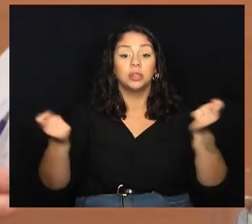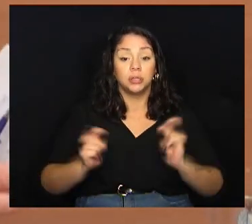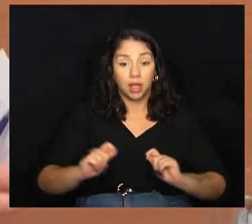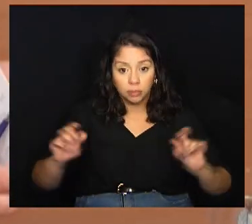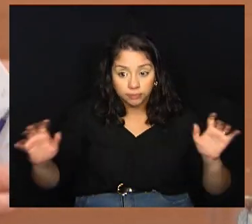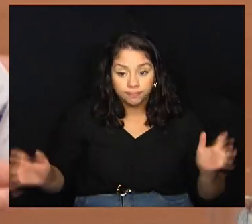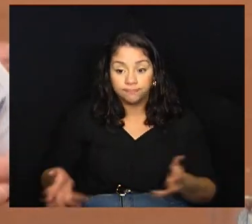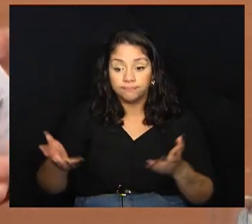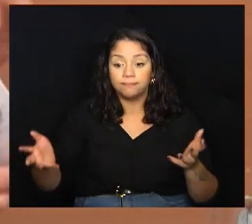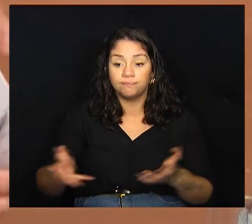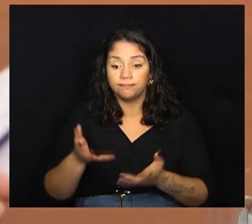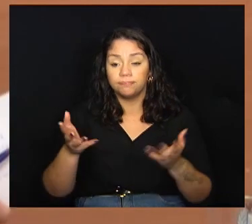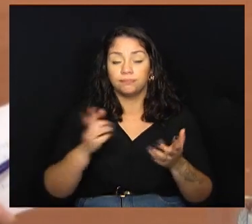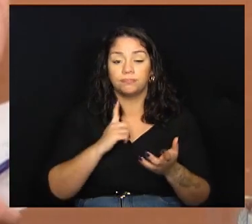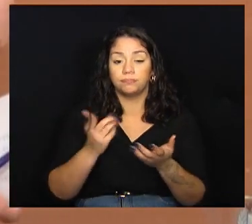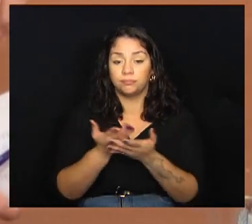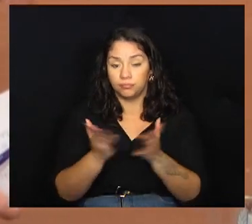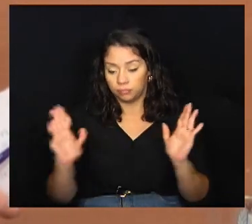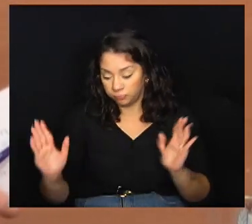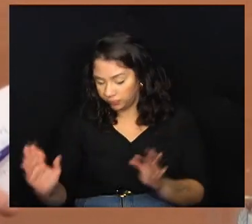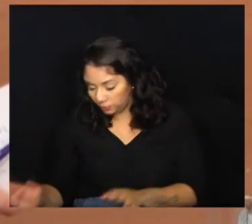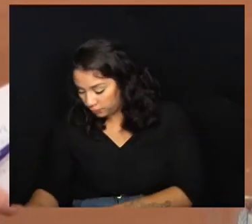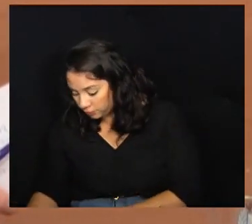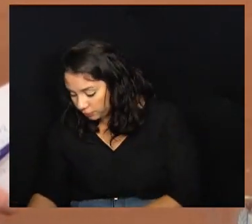potencializar, abrir caminhos, enfim, eu acho que